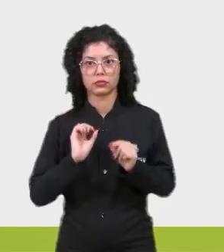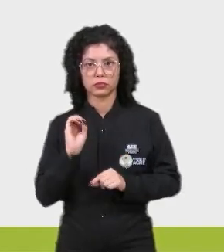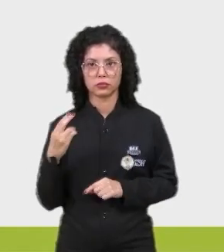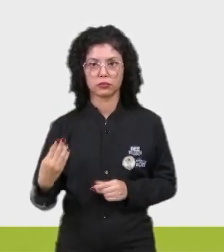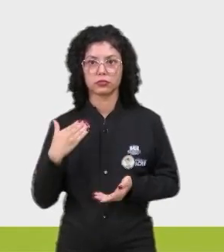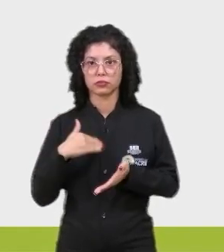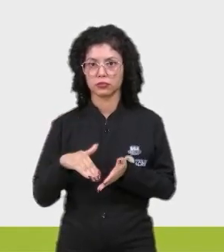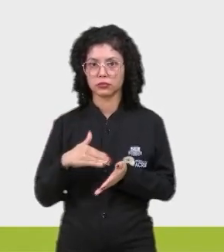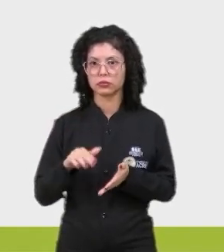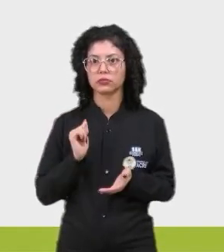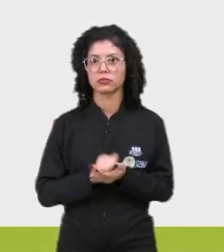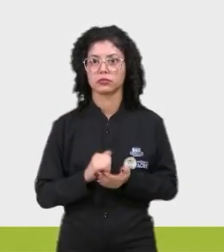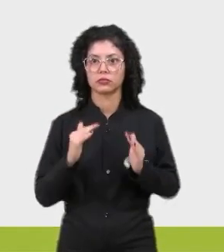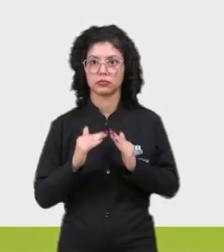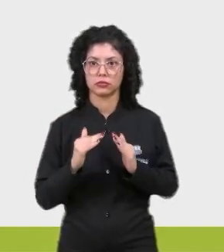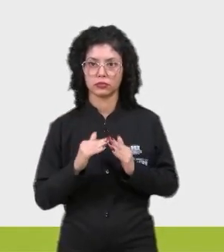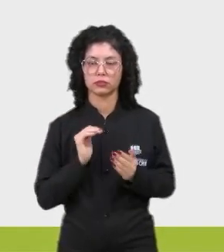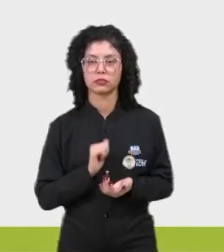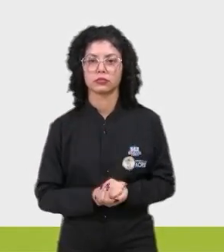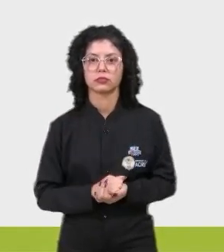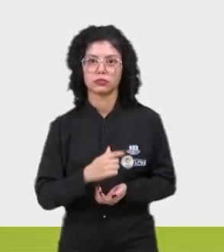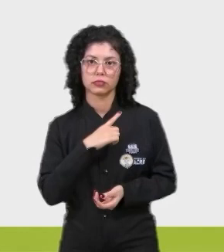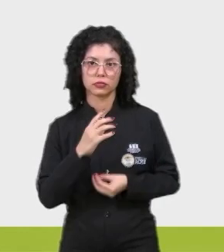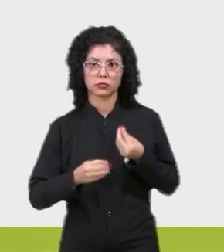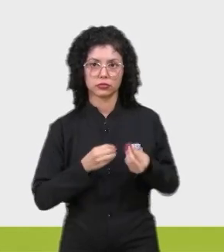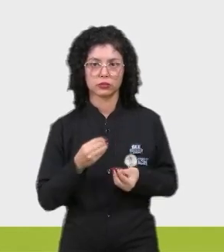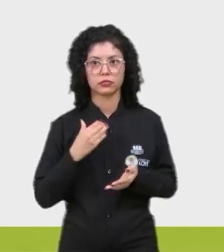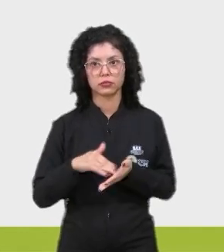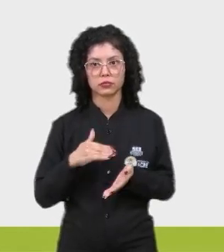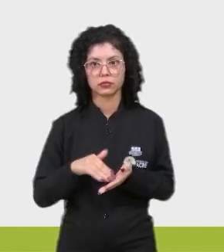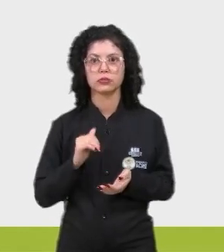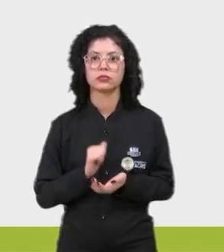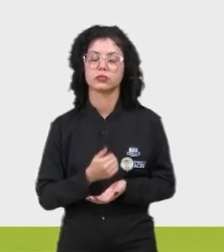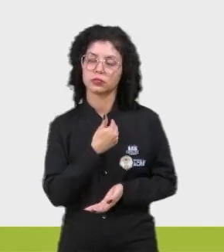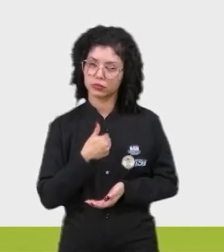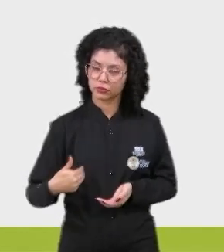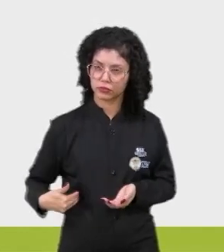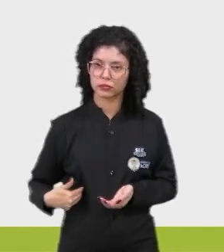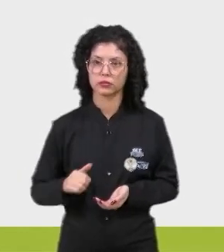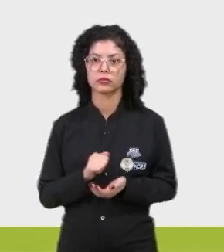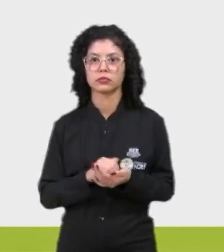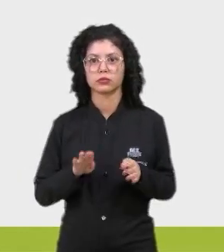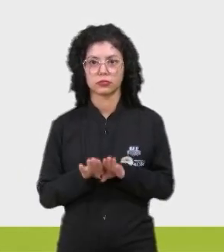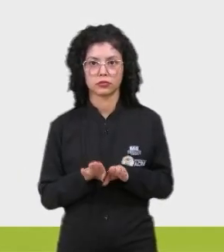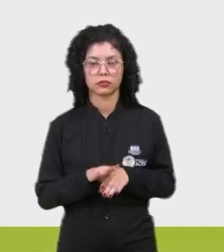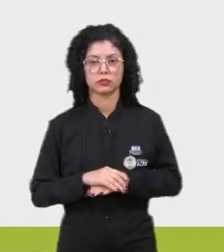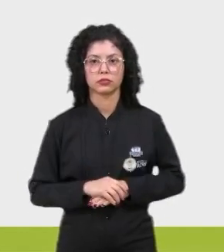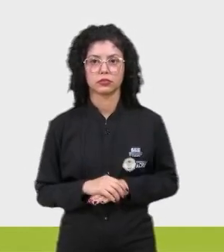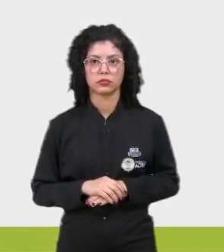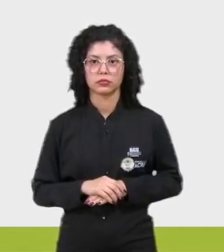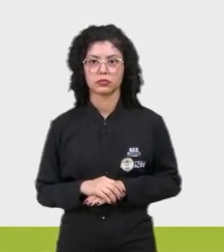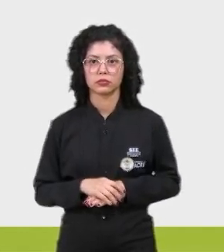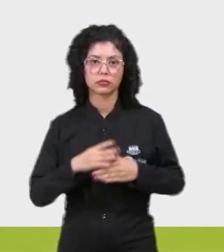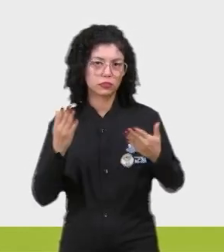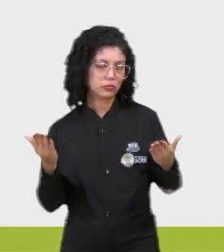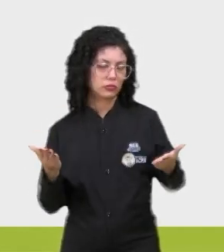a administração da casa, entendida como a administração da coisa pública também, né?